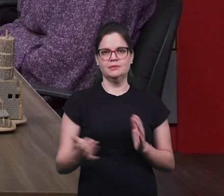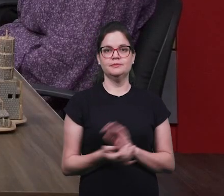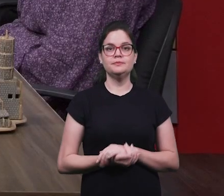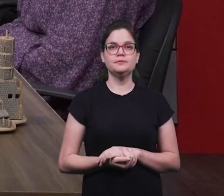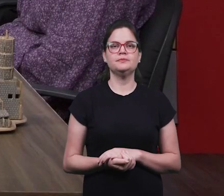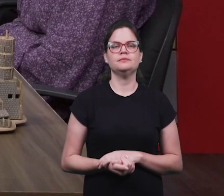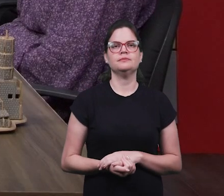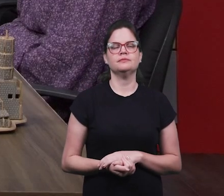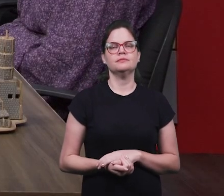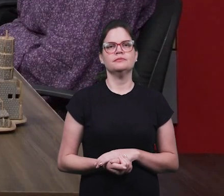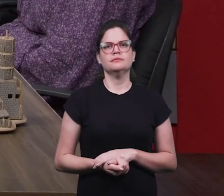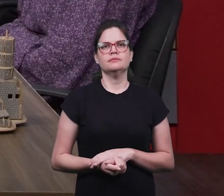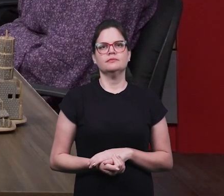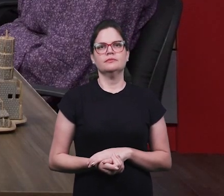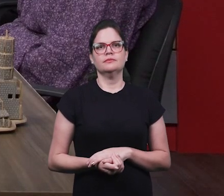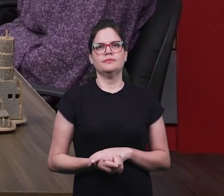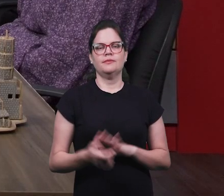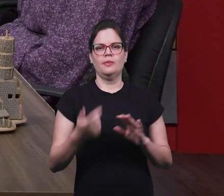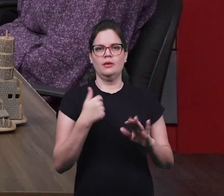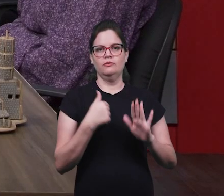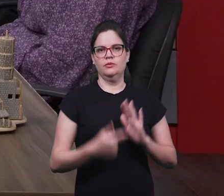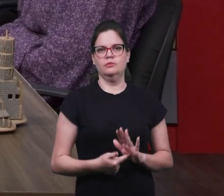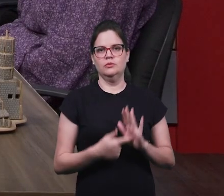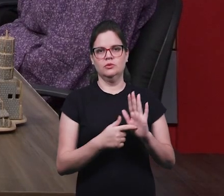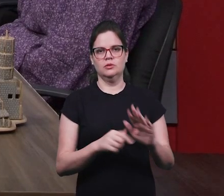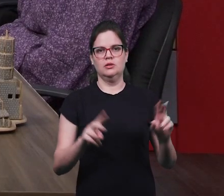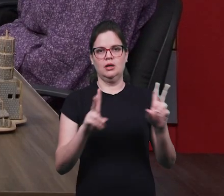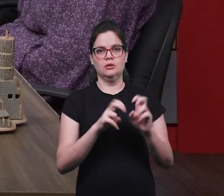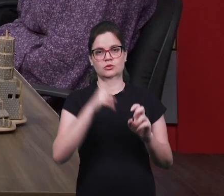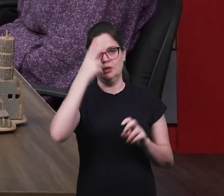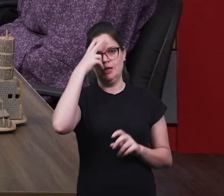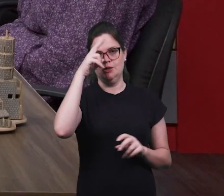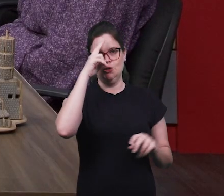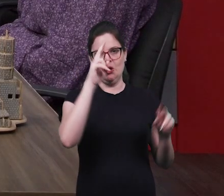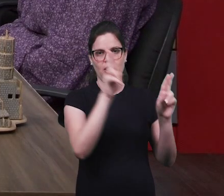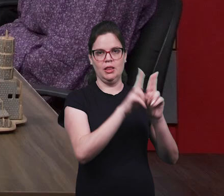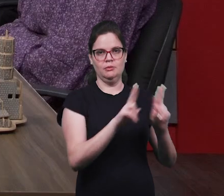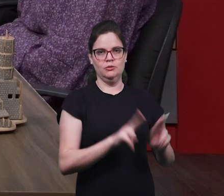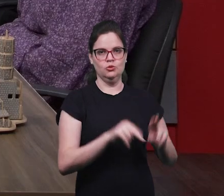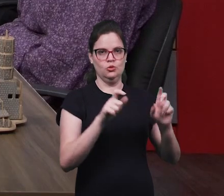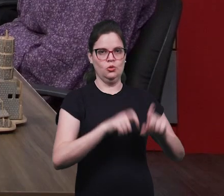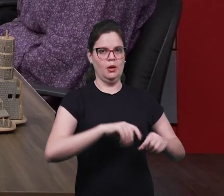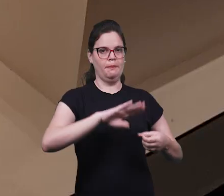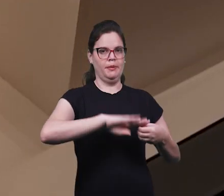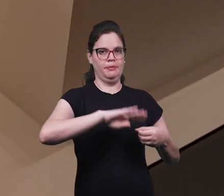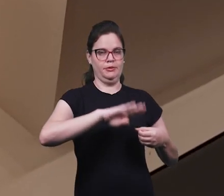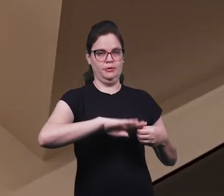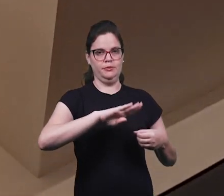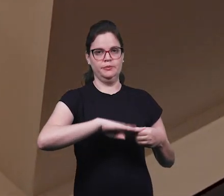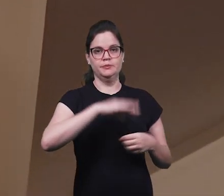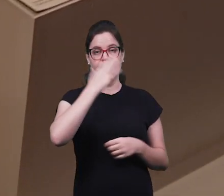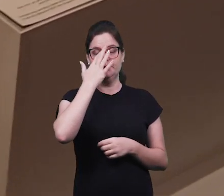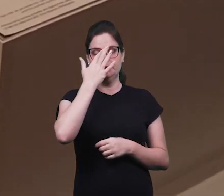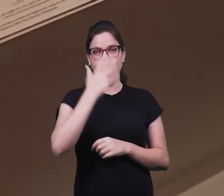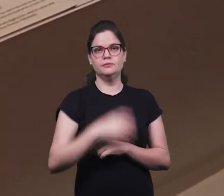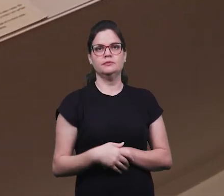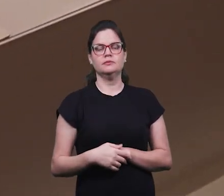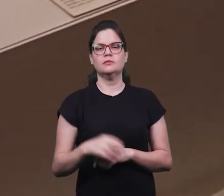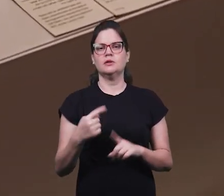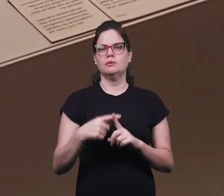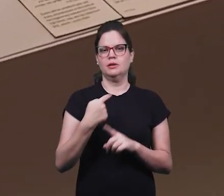citar aqui a história, primeiro, de Nabucodonosor da Babilônia, porque eu fui no Museu